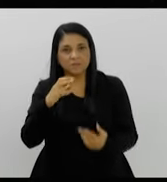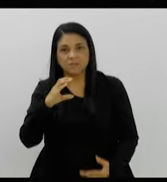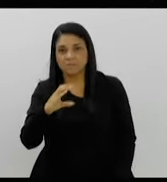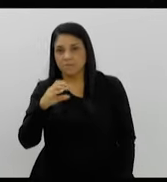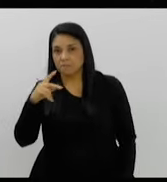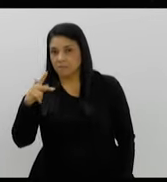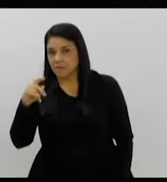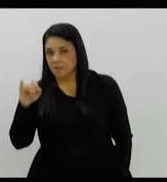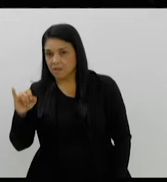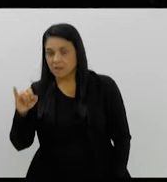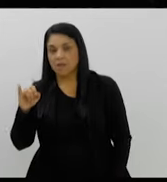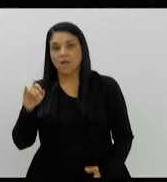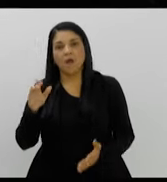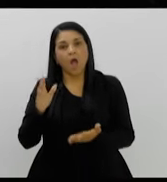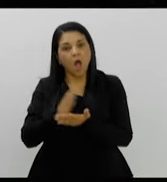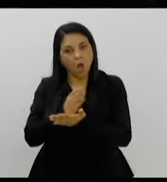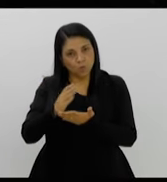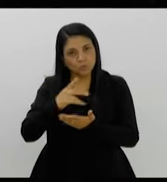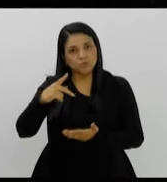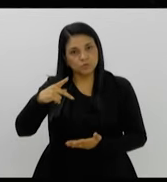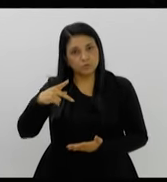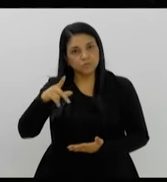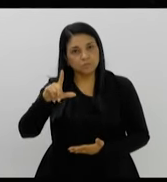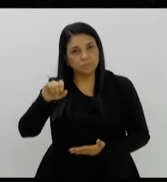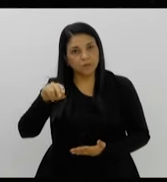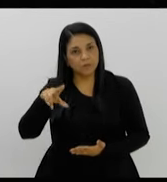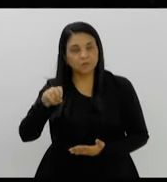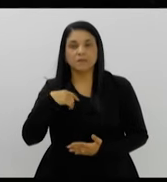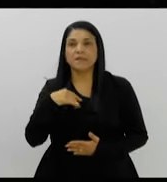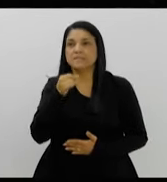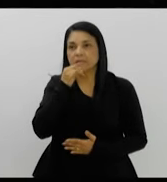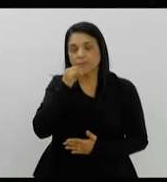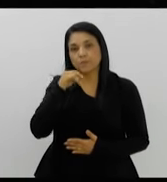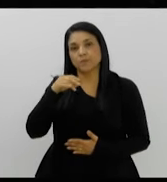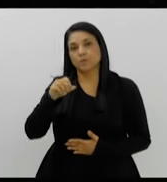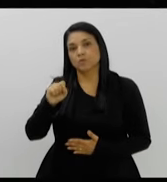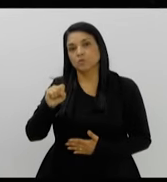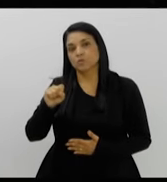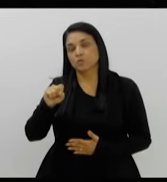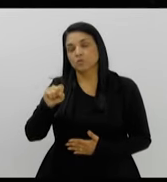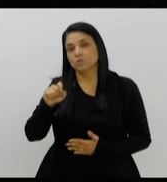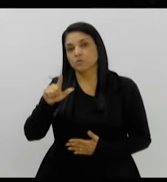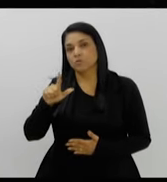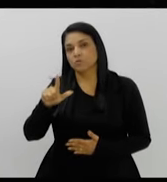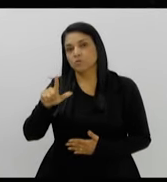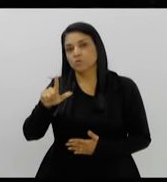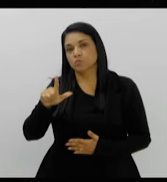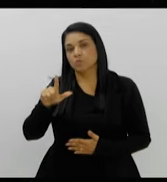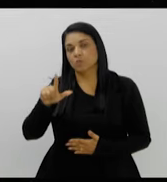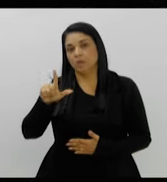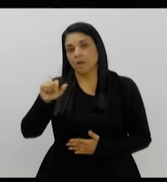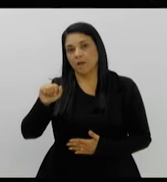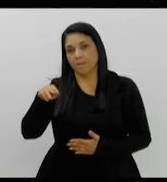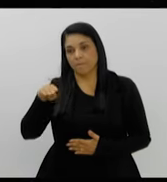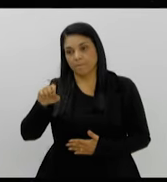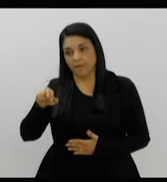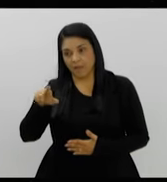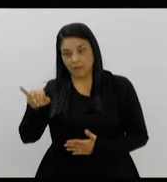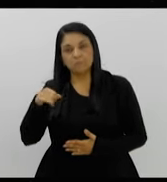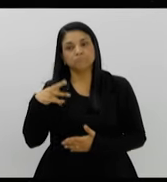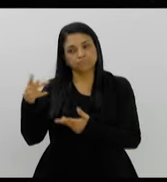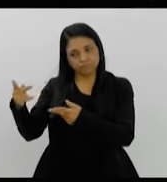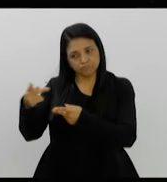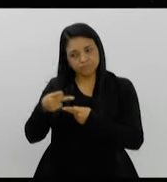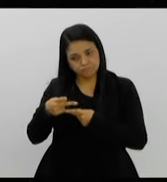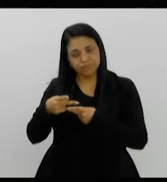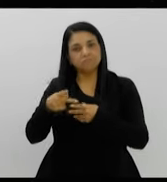que alguns planos e posso dar nomes aqui a sul-américa por exemplo um plano que se predispôs a vir na na comissão